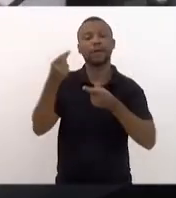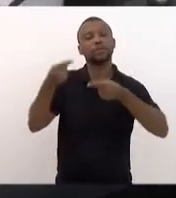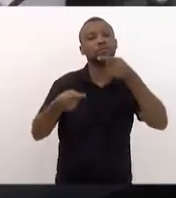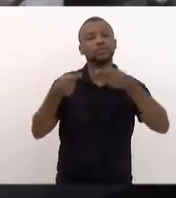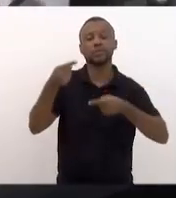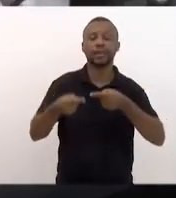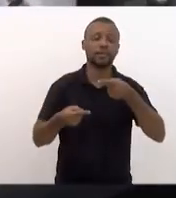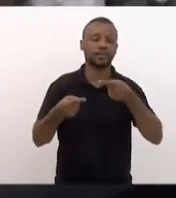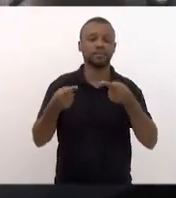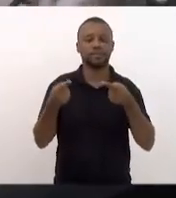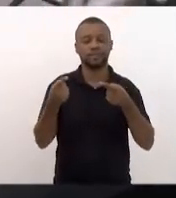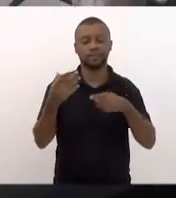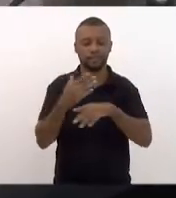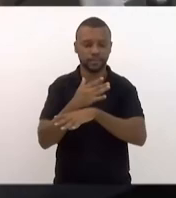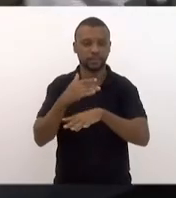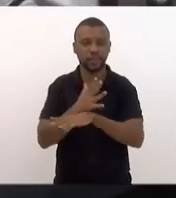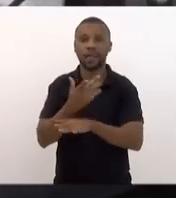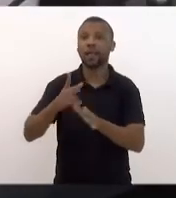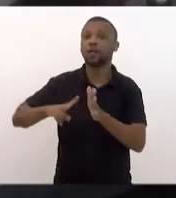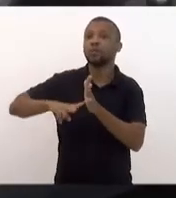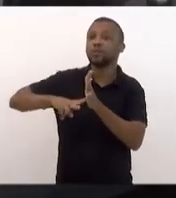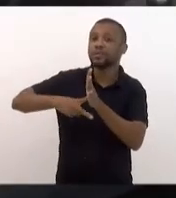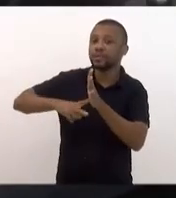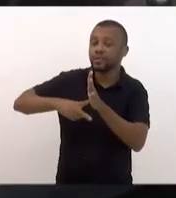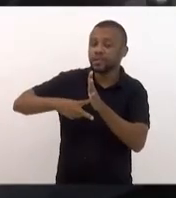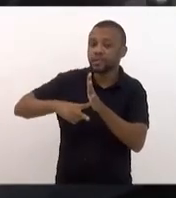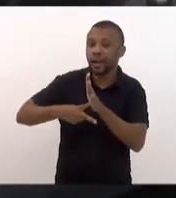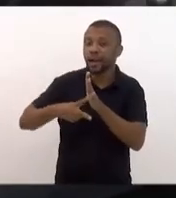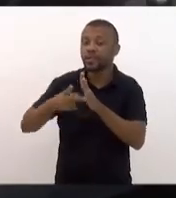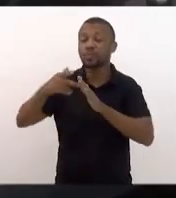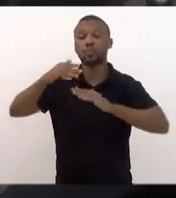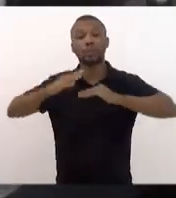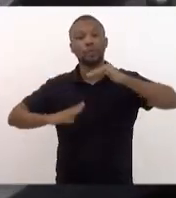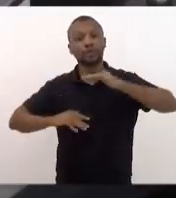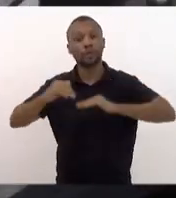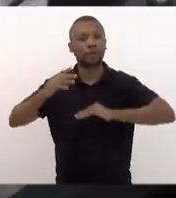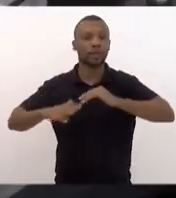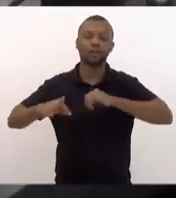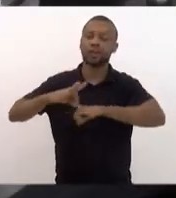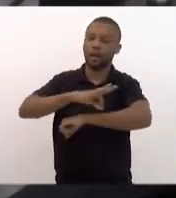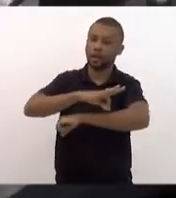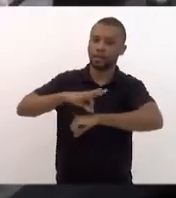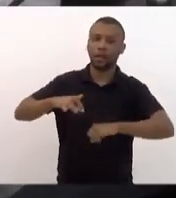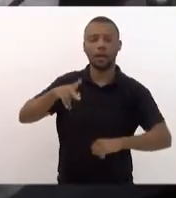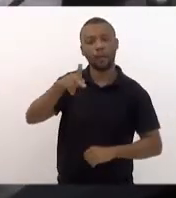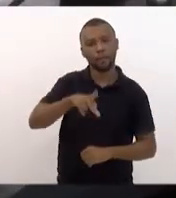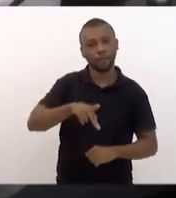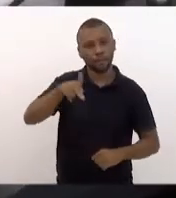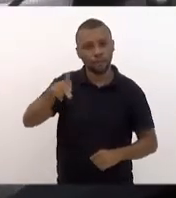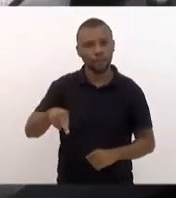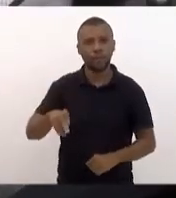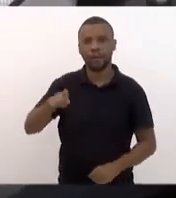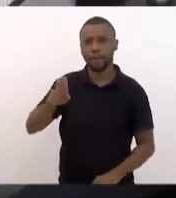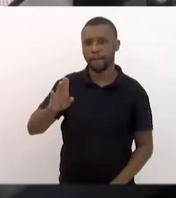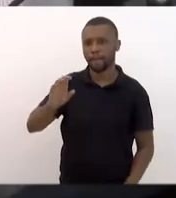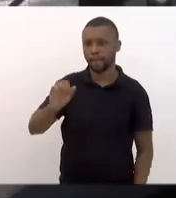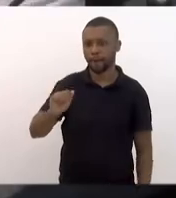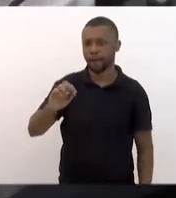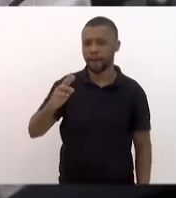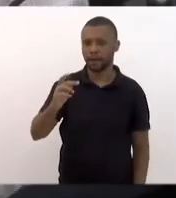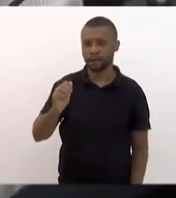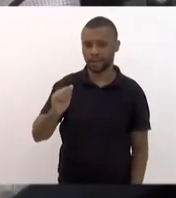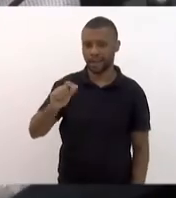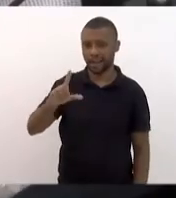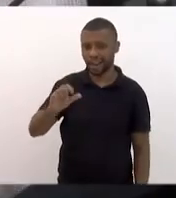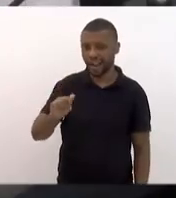Olha, era no Sindicato dos Arquitetos. Professor Rocha Lagoa. Já deve ter morrido há